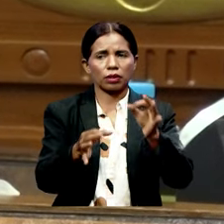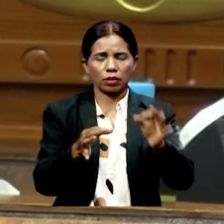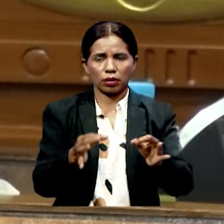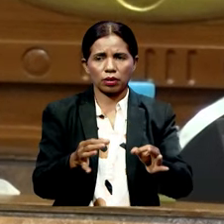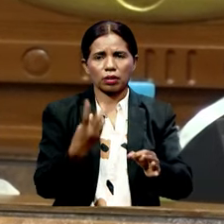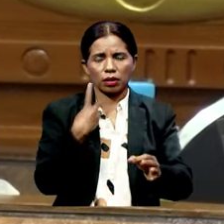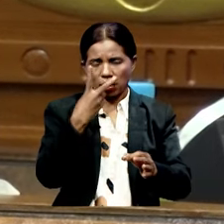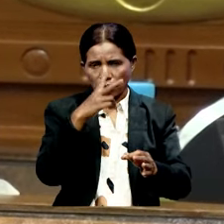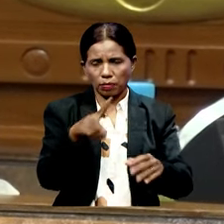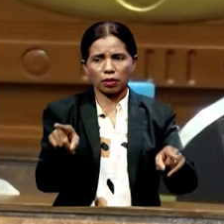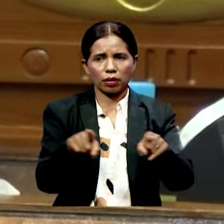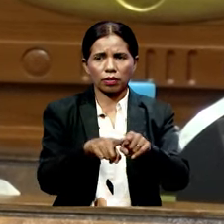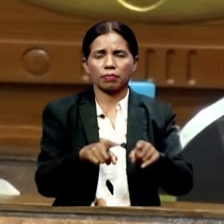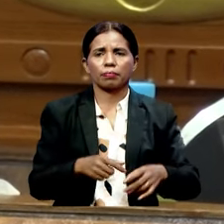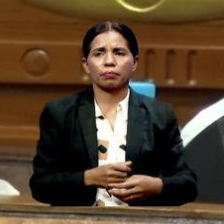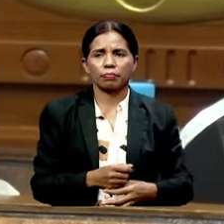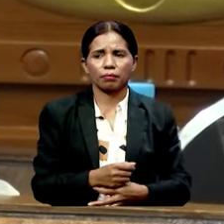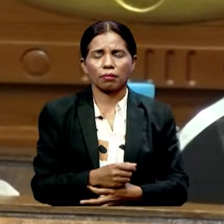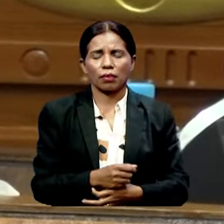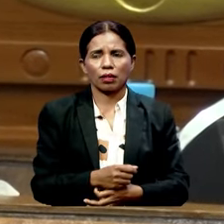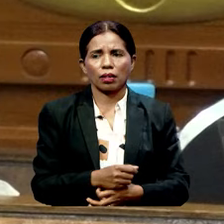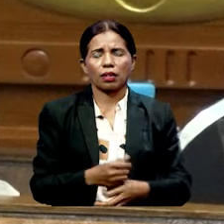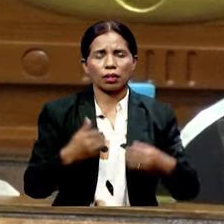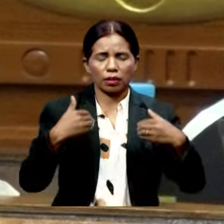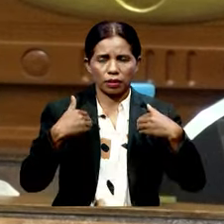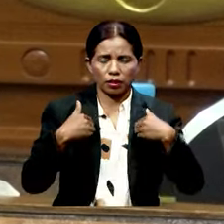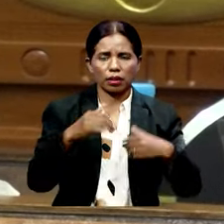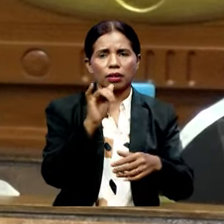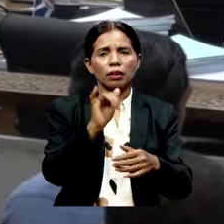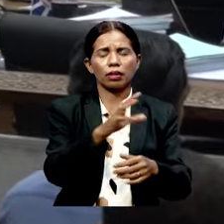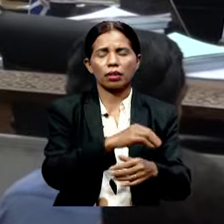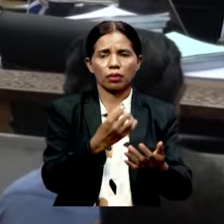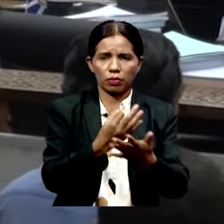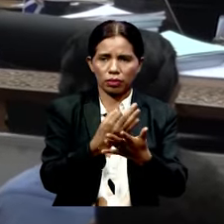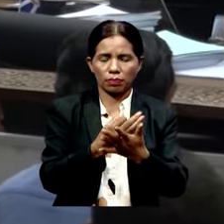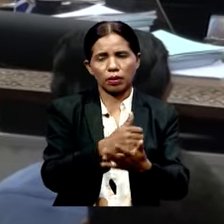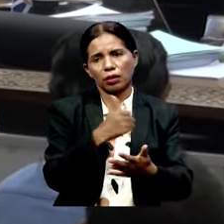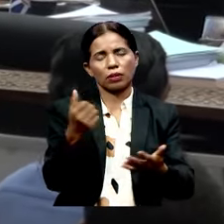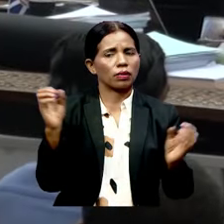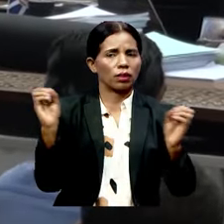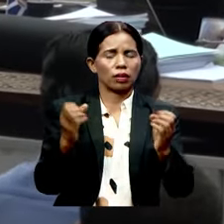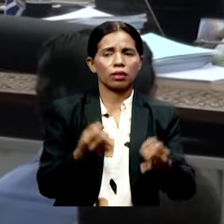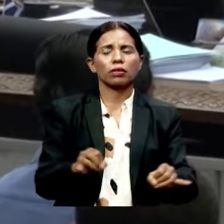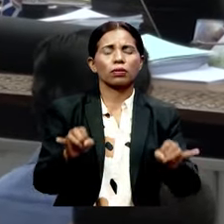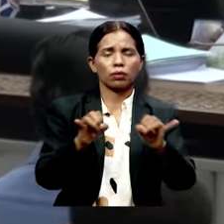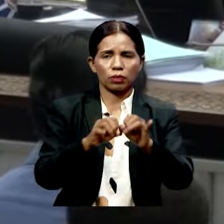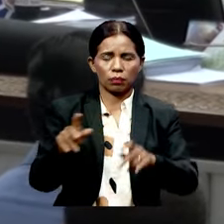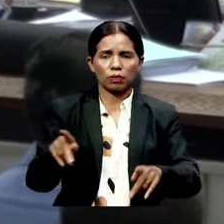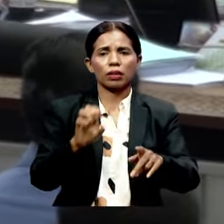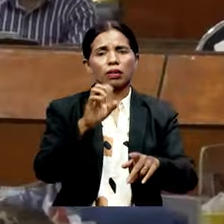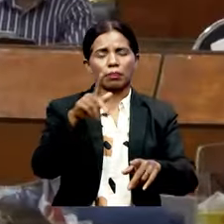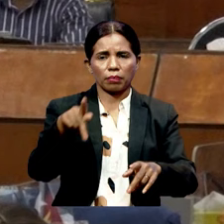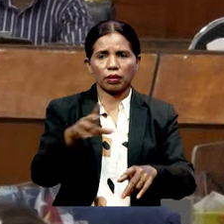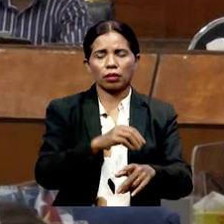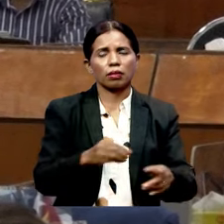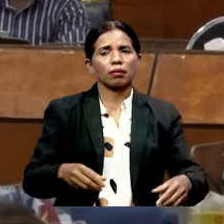kondisau mak ida ne balu iha receita balu laiha. Dadang ne instituto público no empresa público ne be tutela